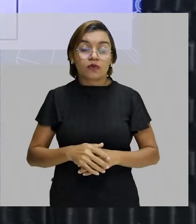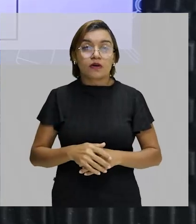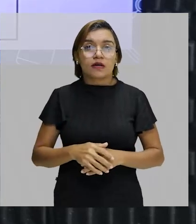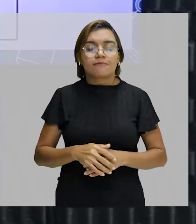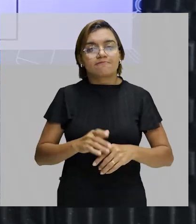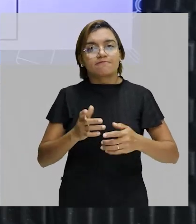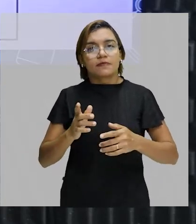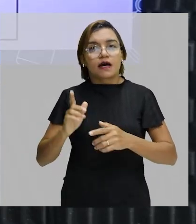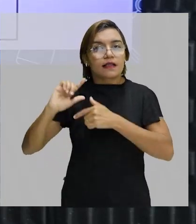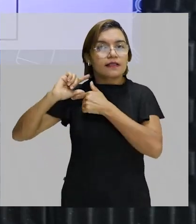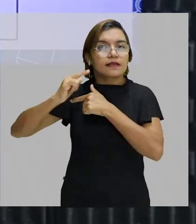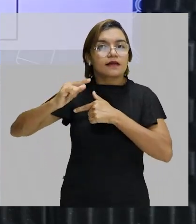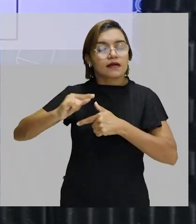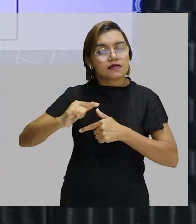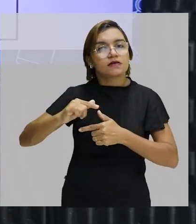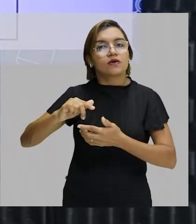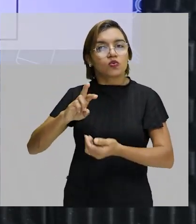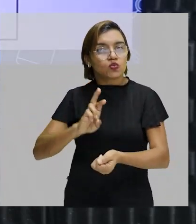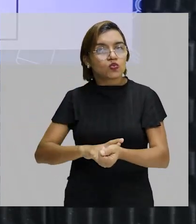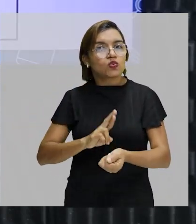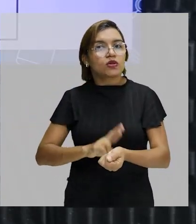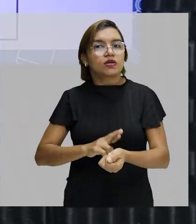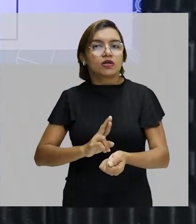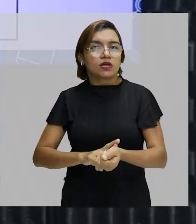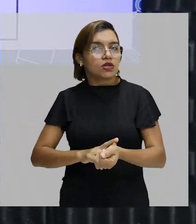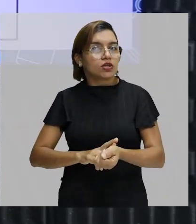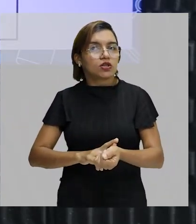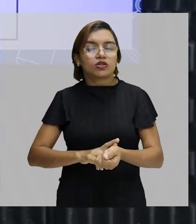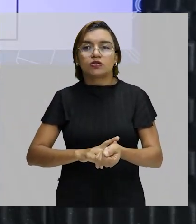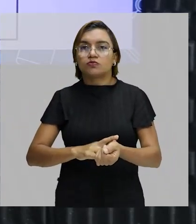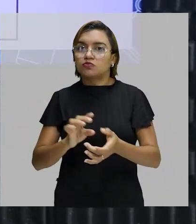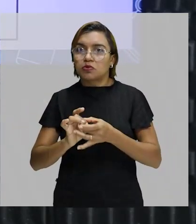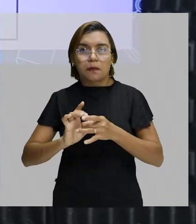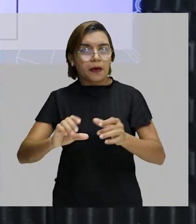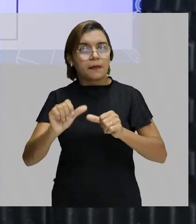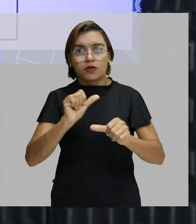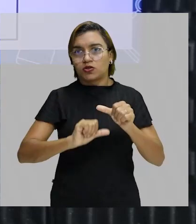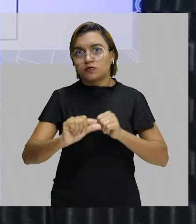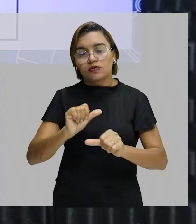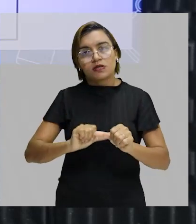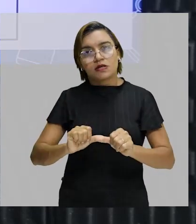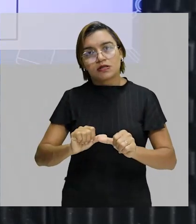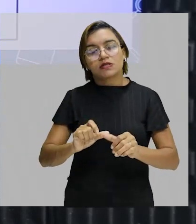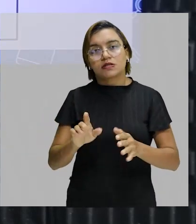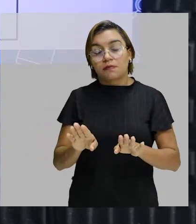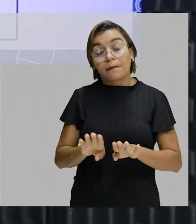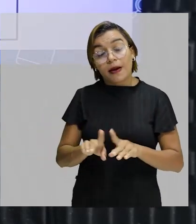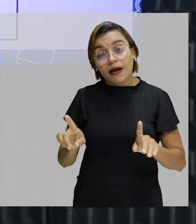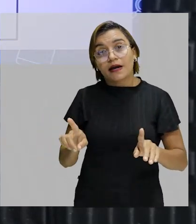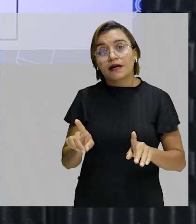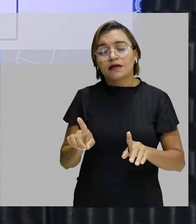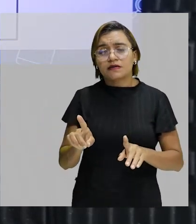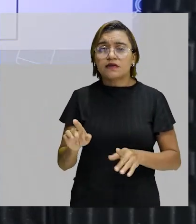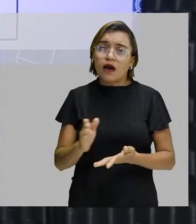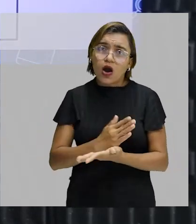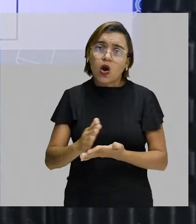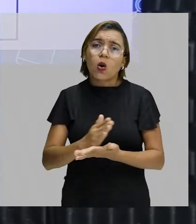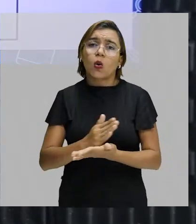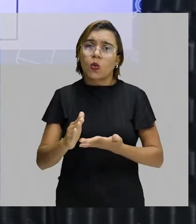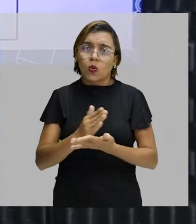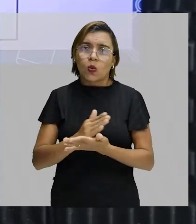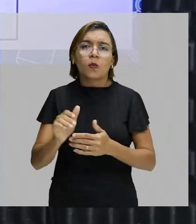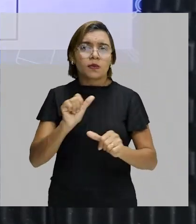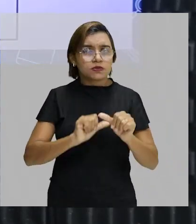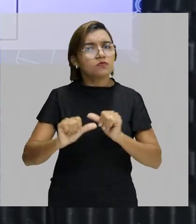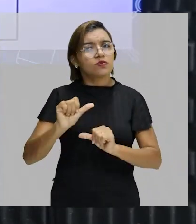a tradição de determinado ritmo ele sofra essas alterações no decorrer do tempo. Mas vão acontecendo